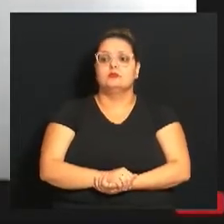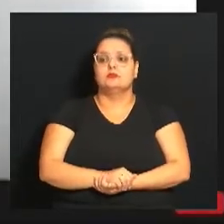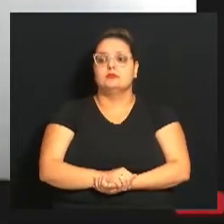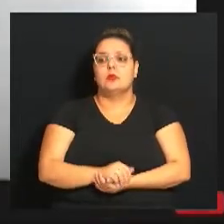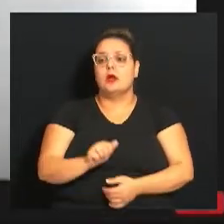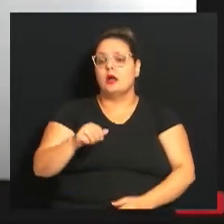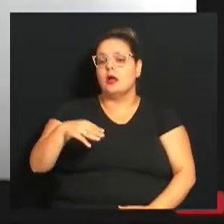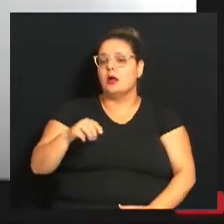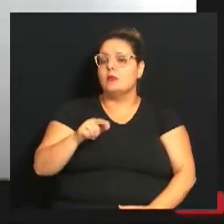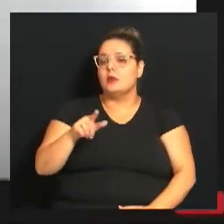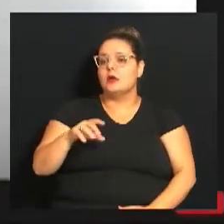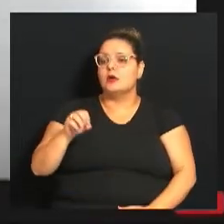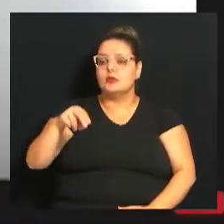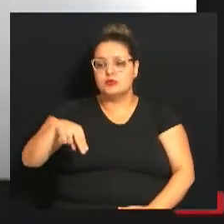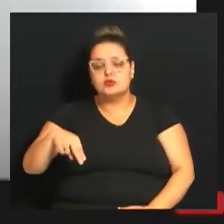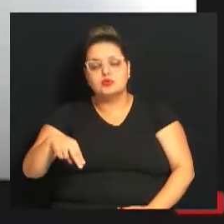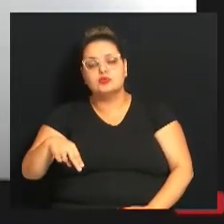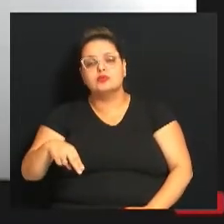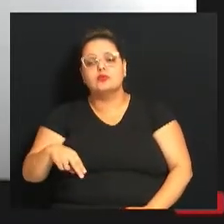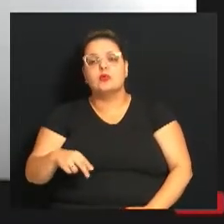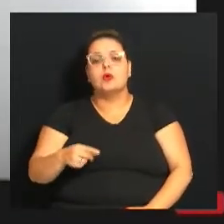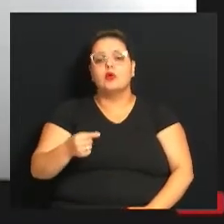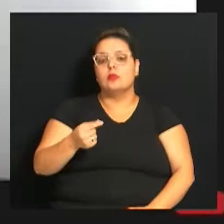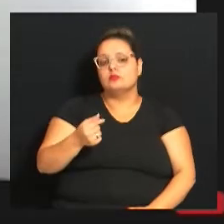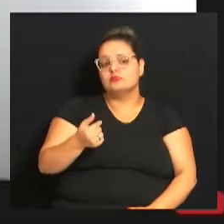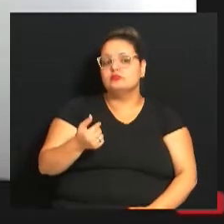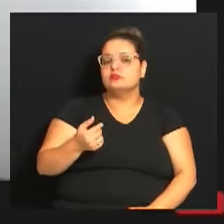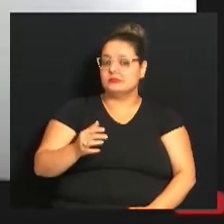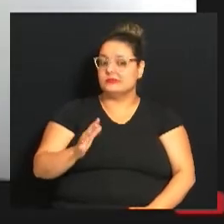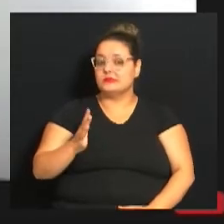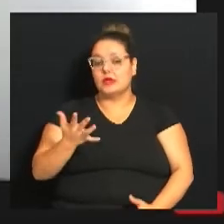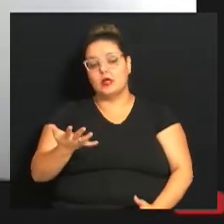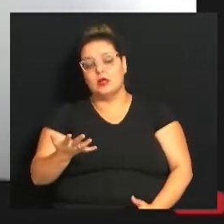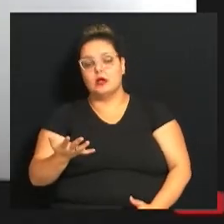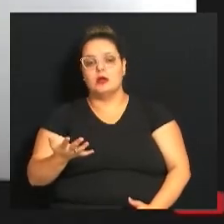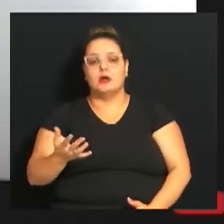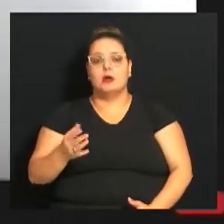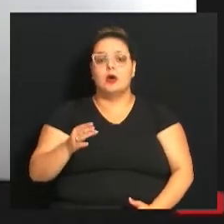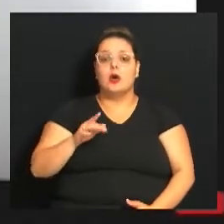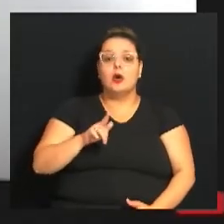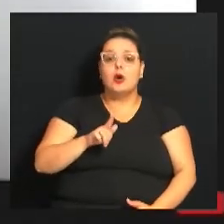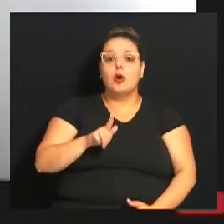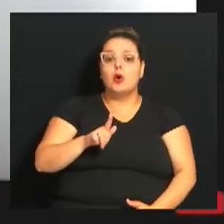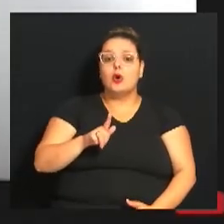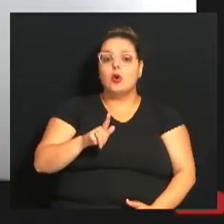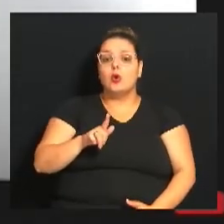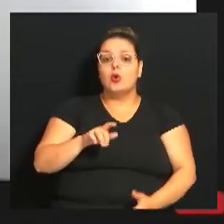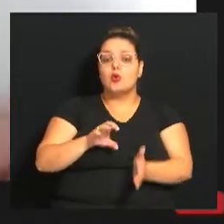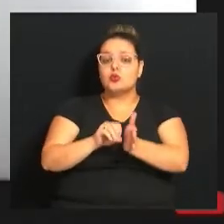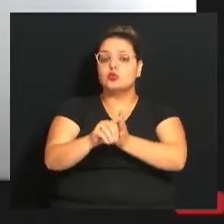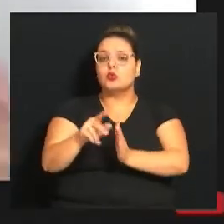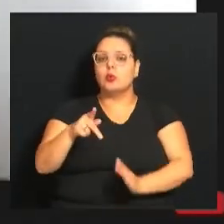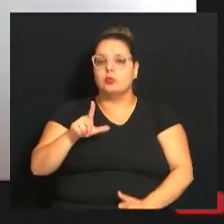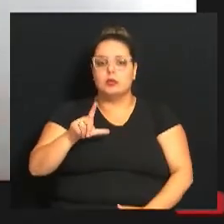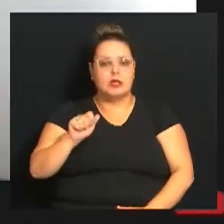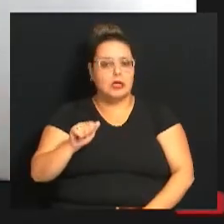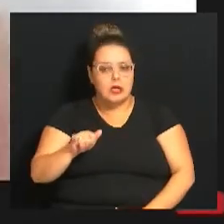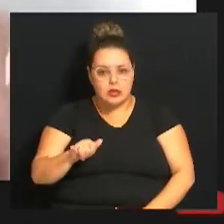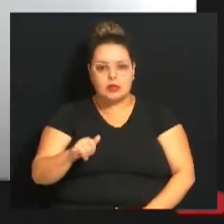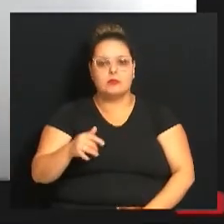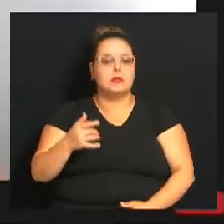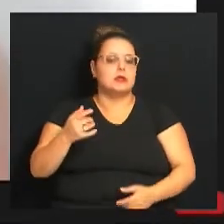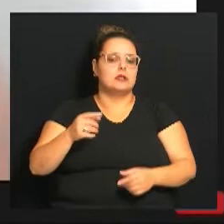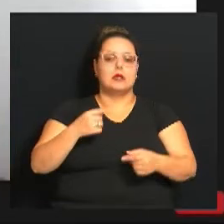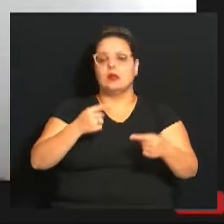cara, a Globoplay está num preço bacana, num formato legal e é nacional. Então, você tem, o Paramount está chegando, o HBO, vai ter uma briga aí